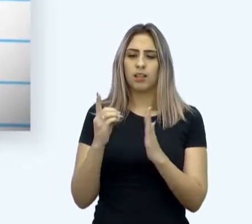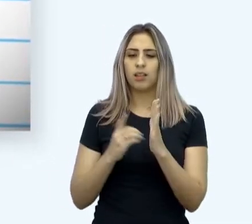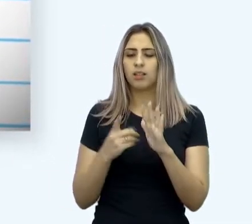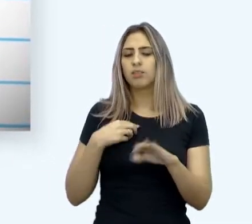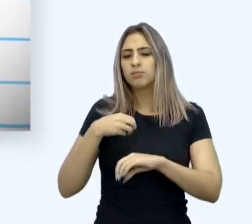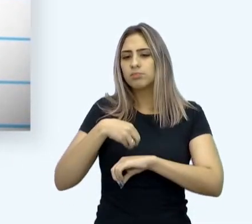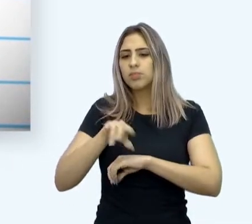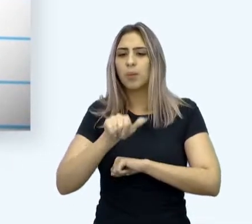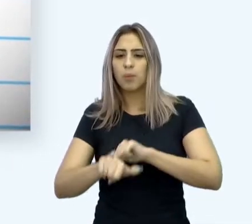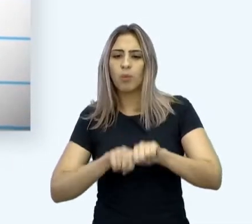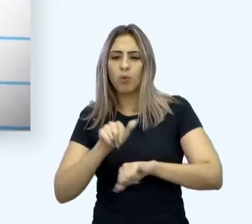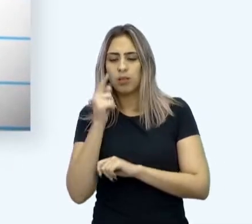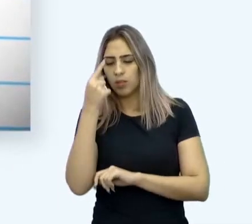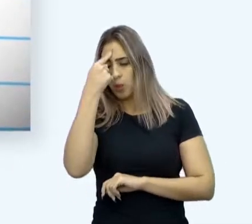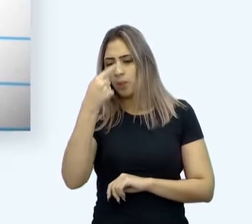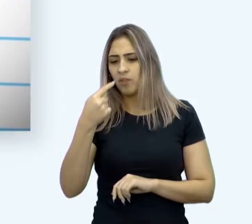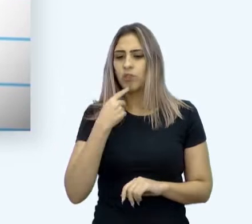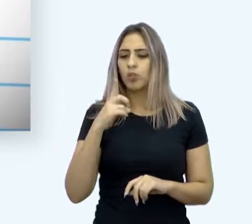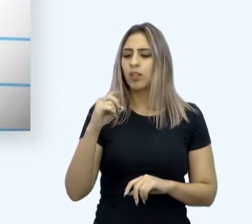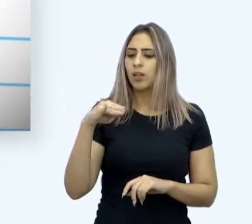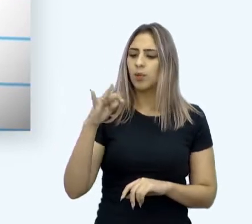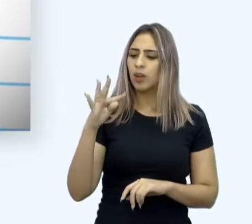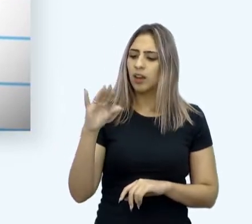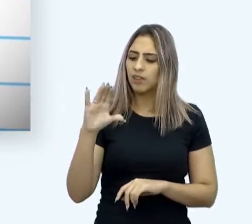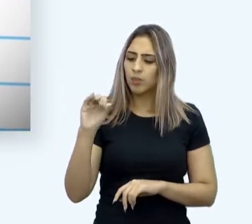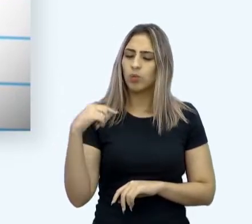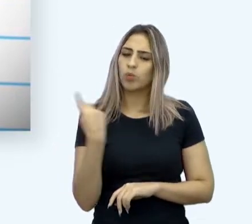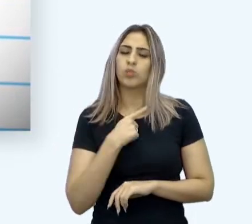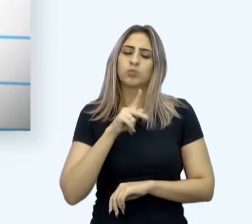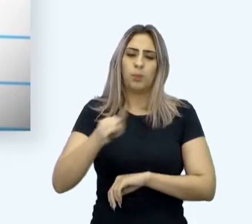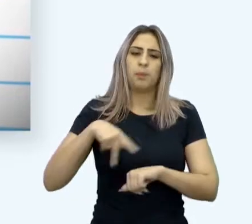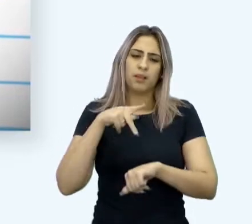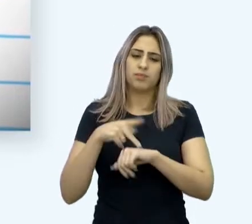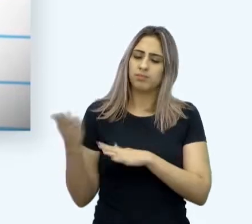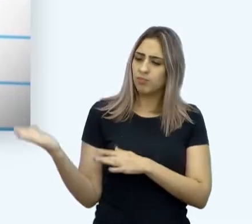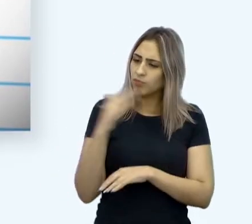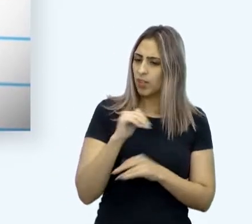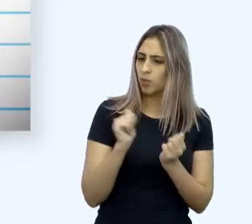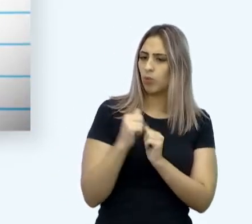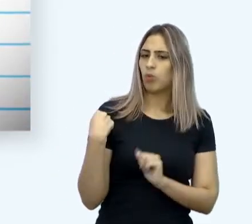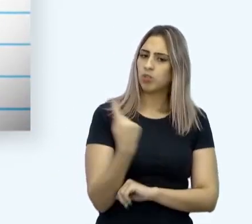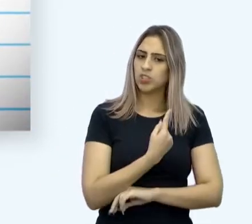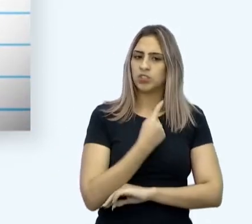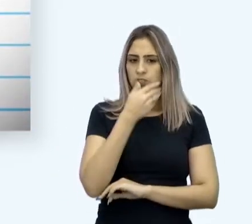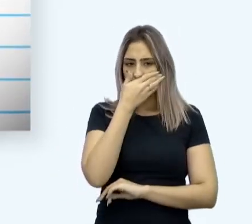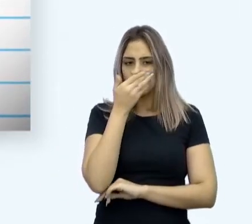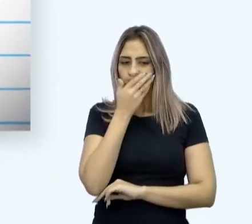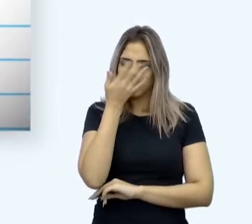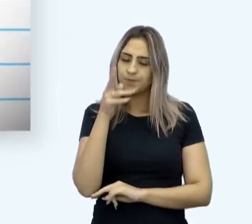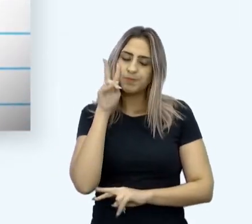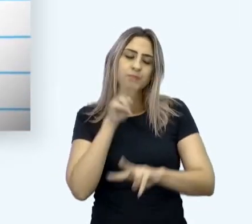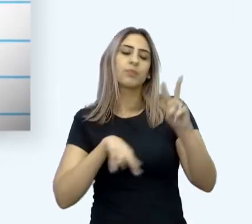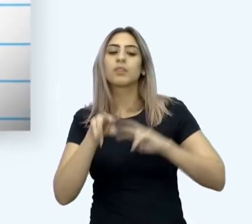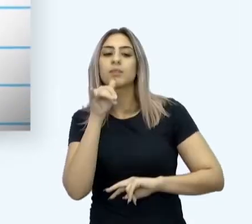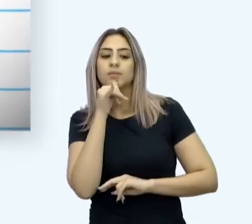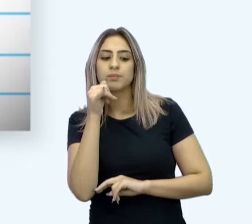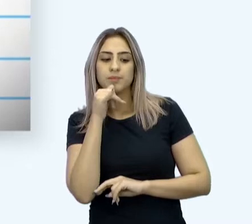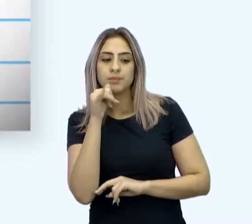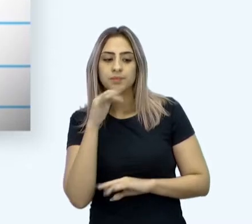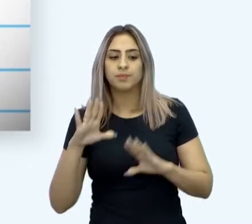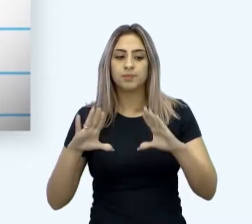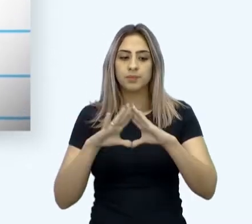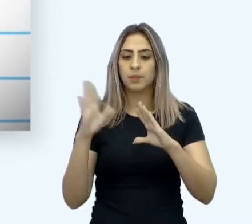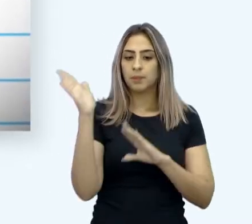indica mudanças no perfil demográfico do nosso país. Então, vem com a gente! Observe, por exemplo, a pirâmide